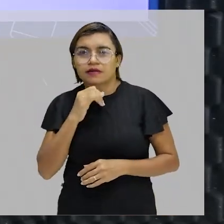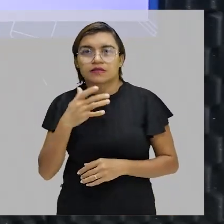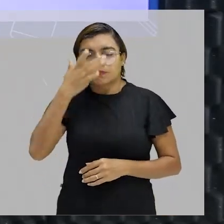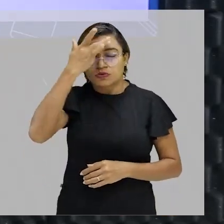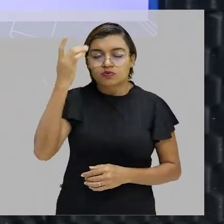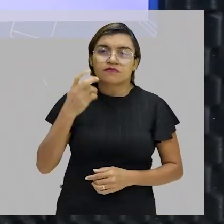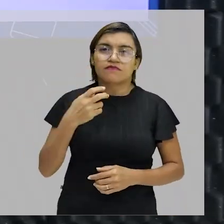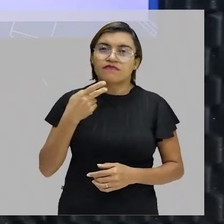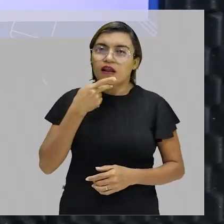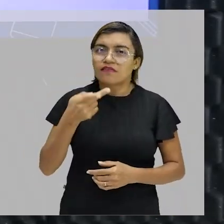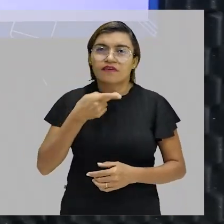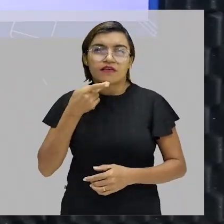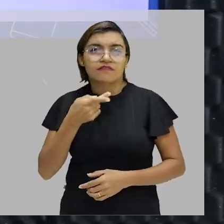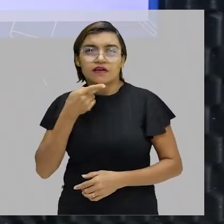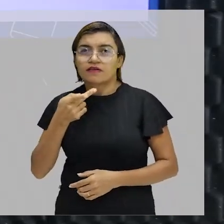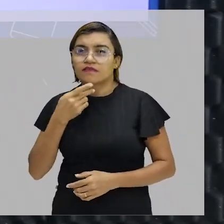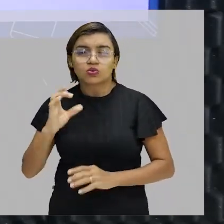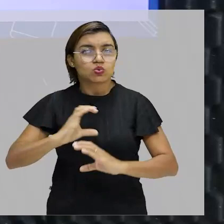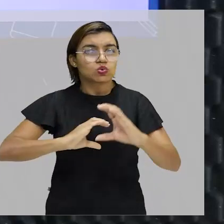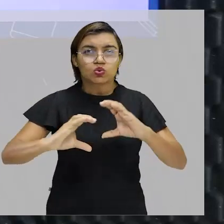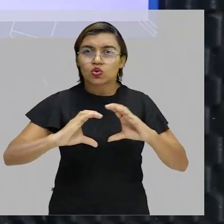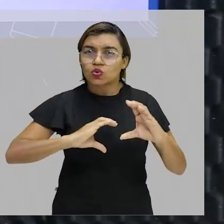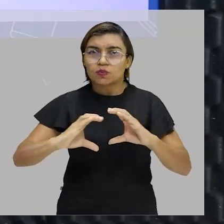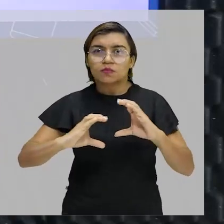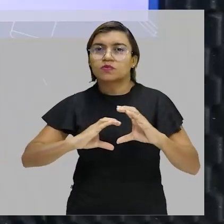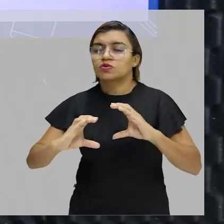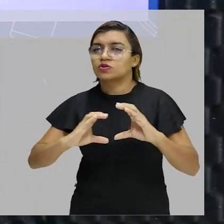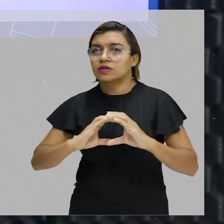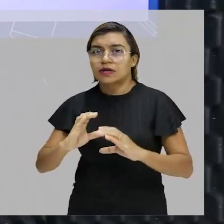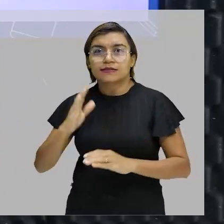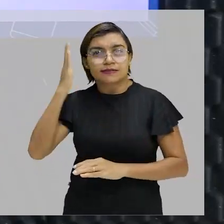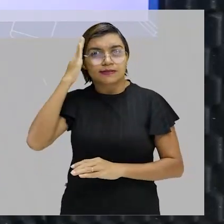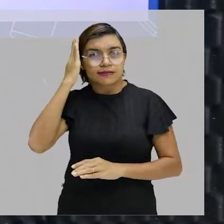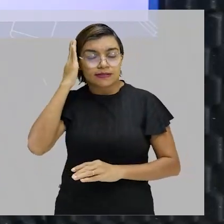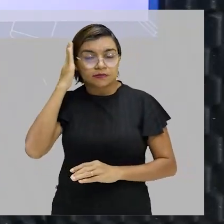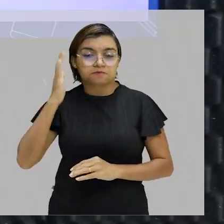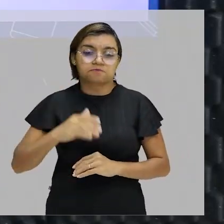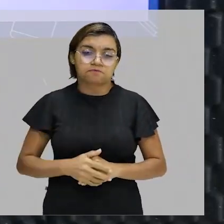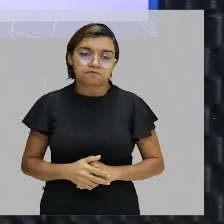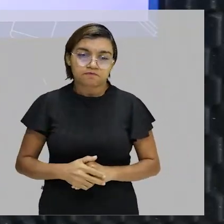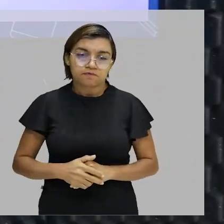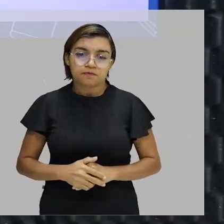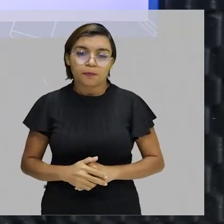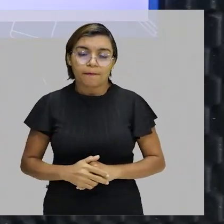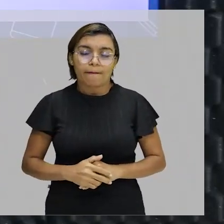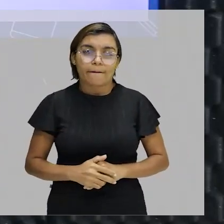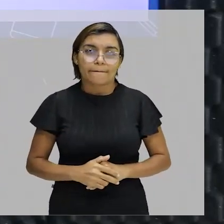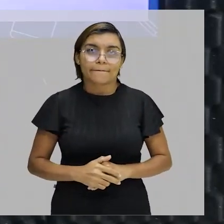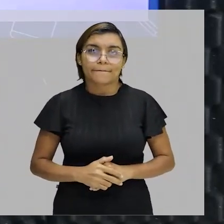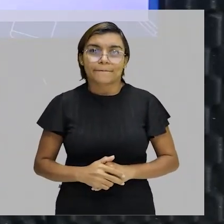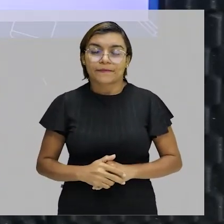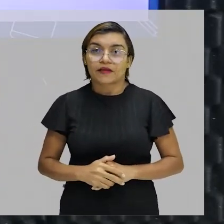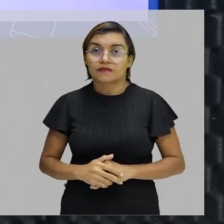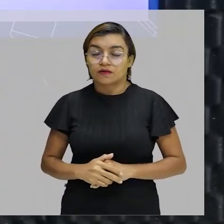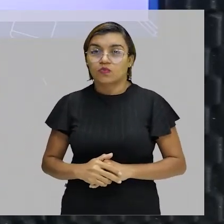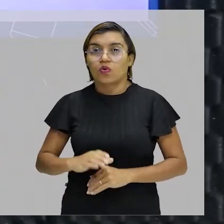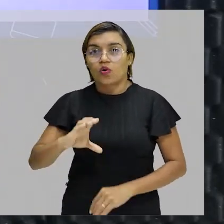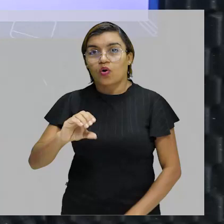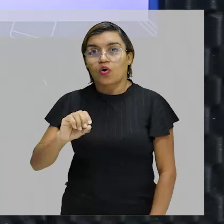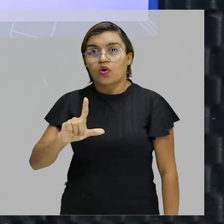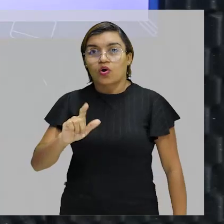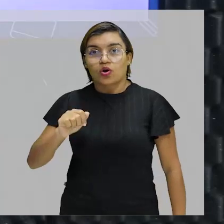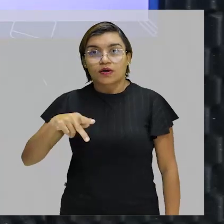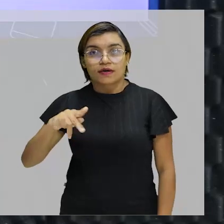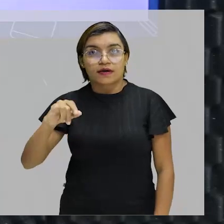vão soltando e vão se comunicando, vão se entendendo. Então, essa coloquialidade